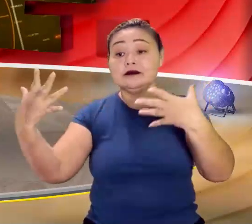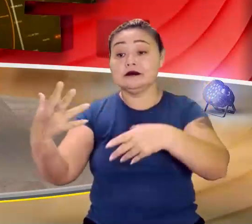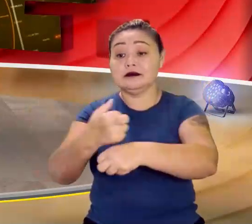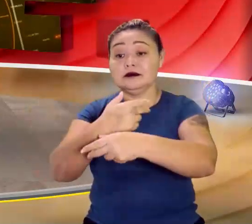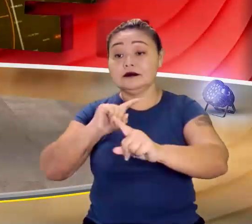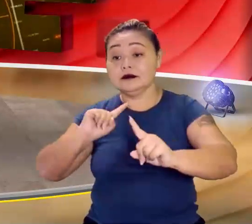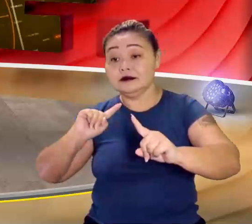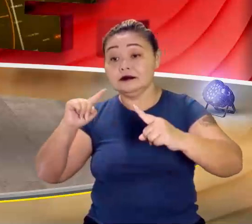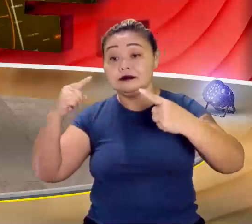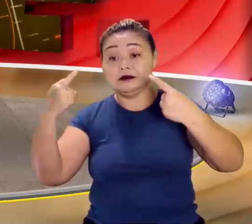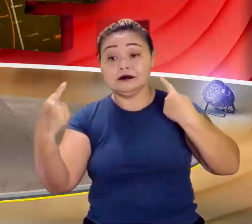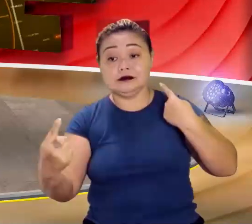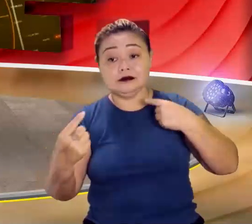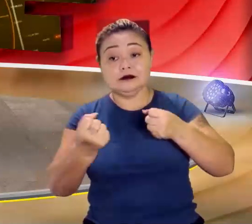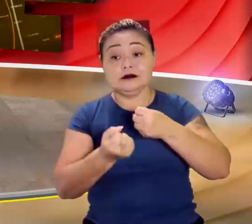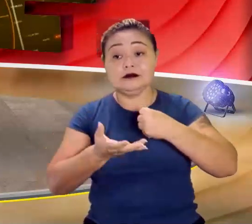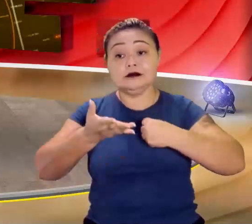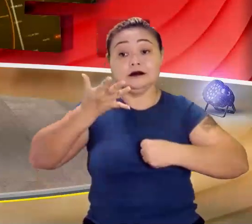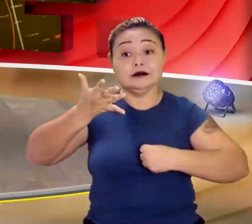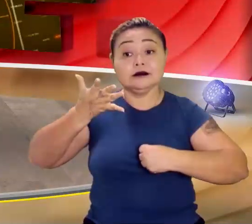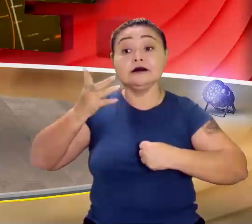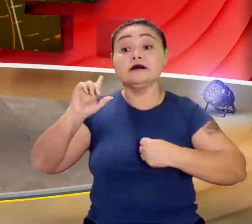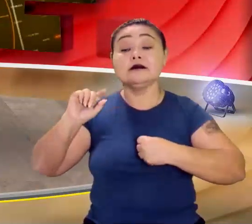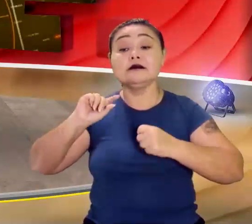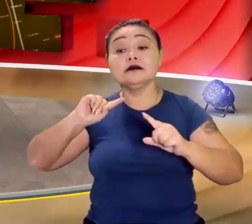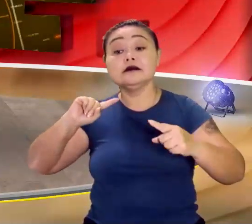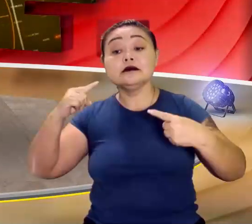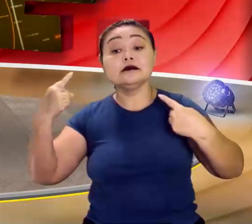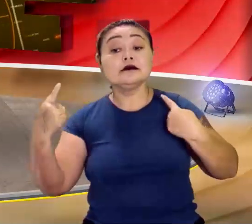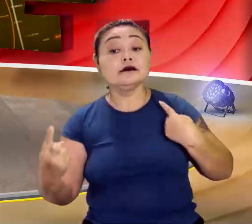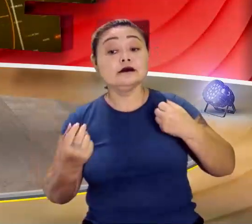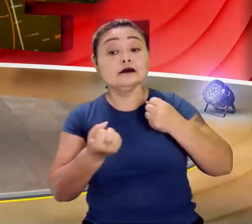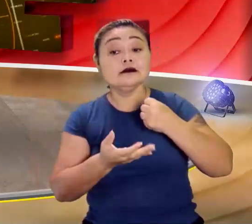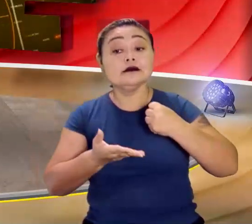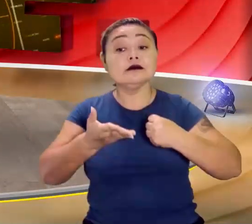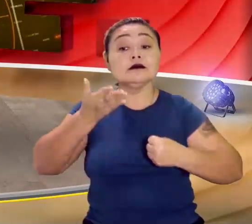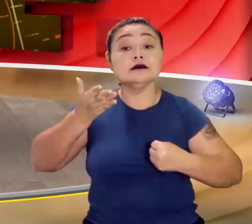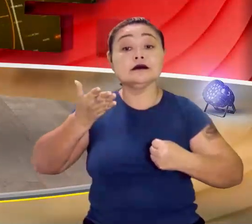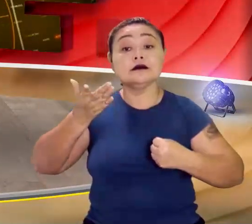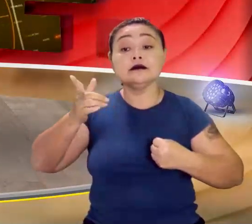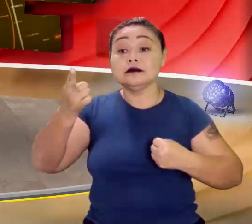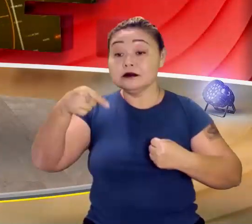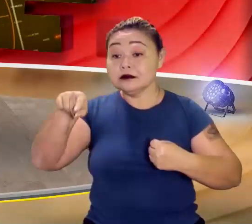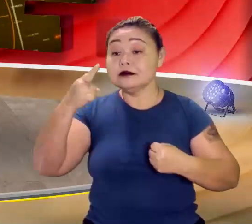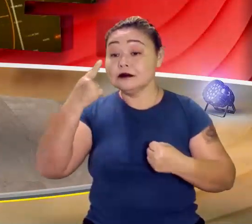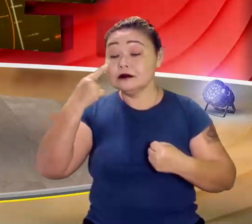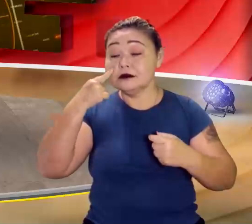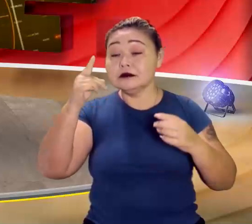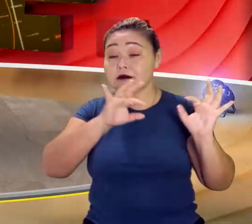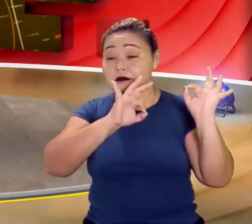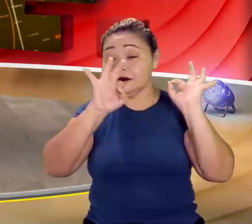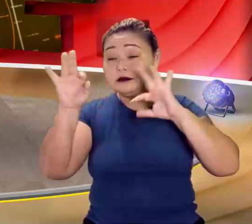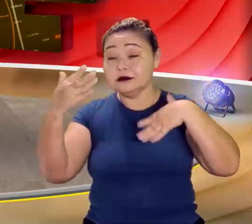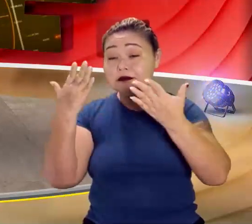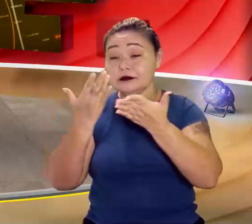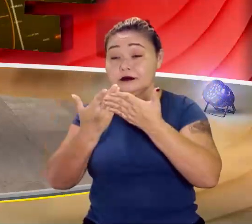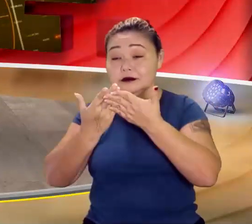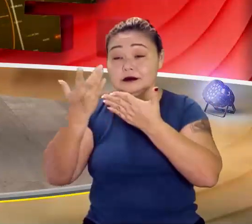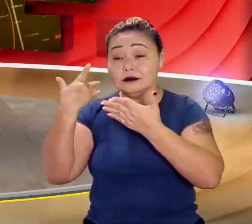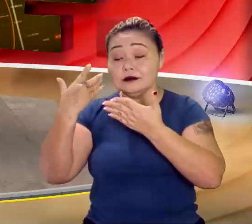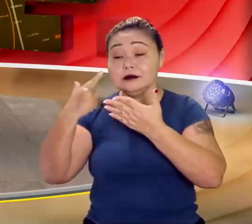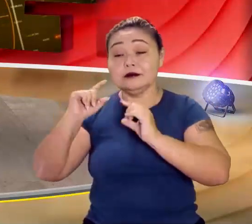é o inverso da potência. Da potência. E esse inverso funciona como, hein? Ué, vocês até já viram na aula anterior